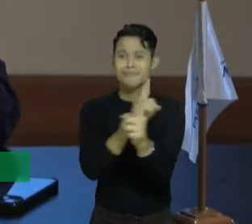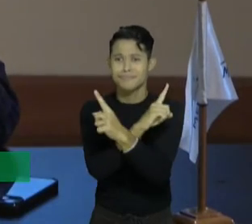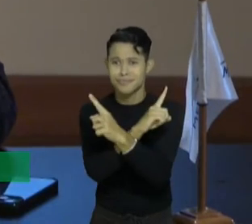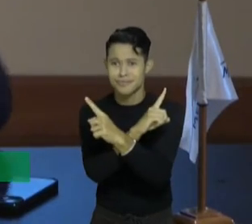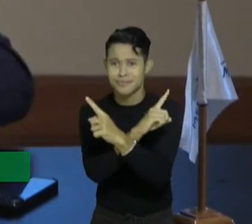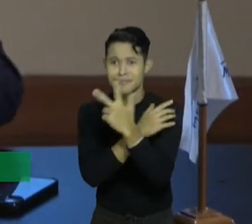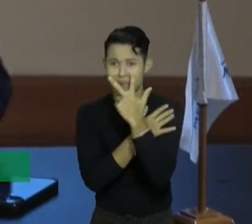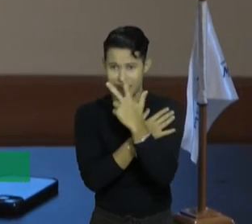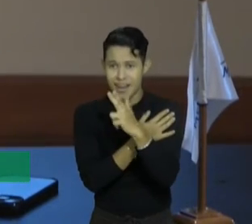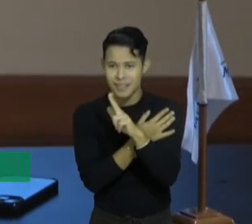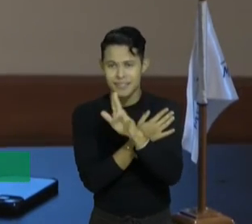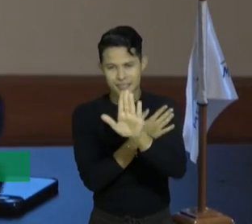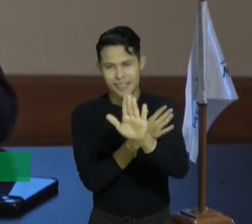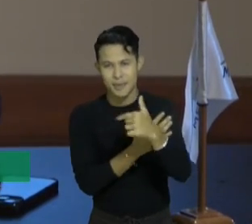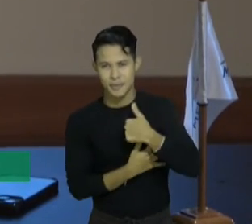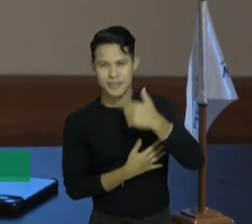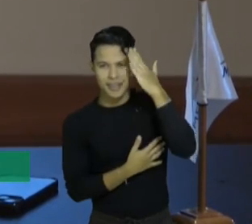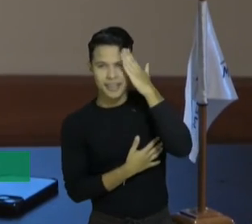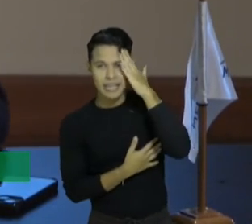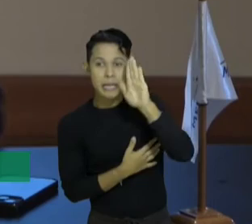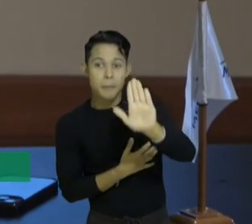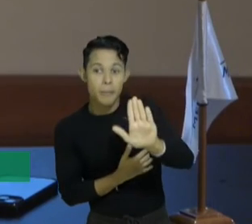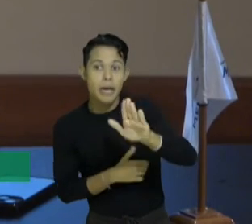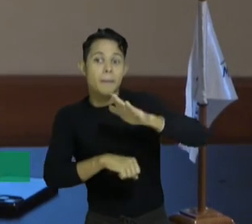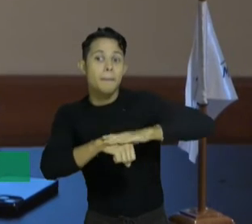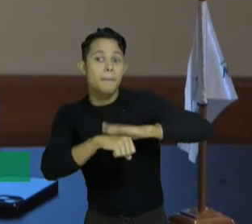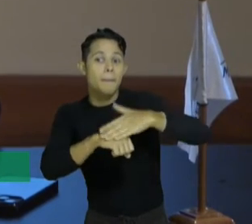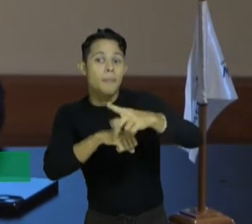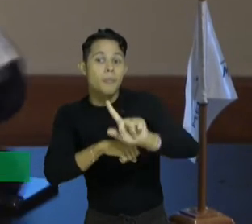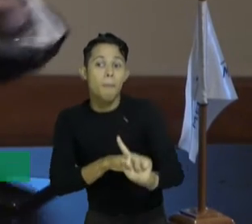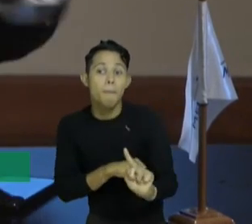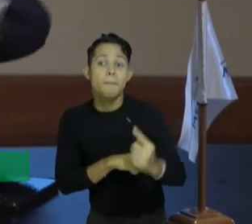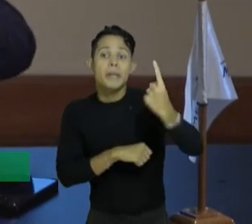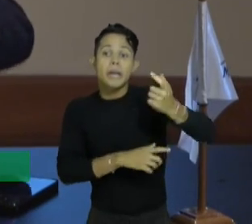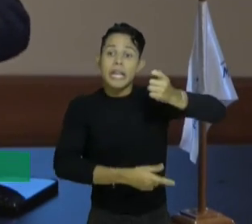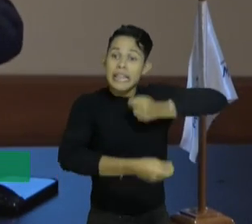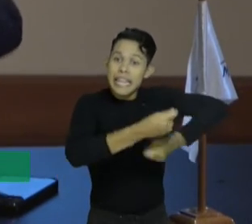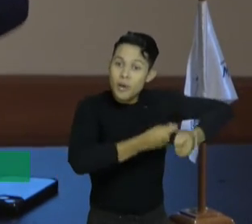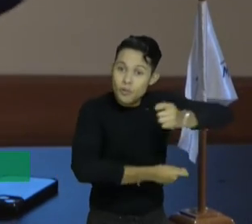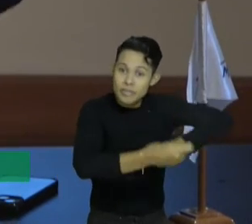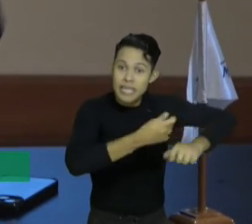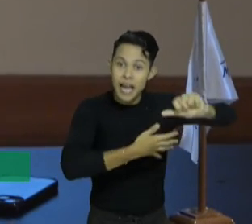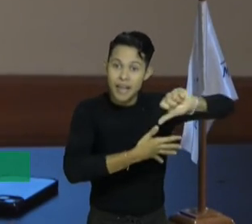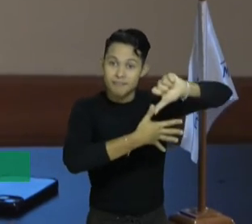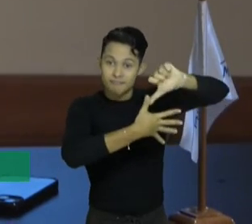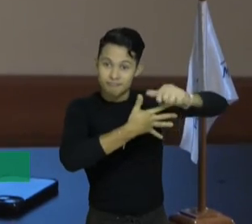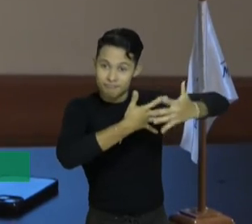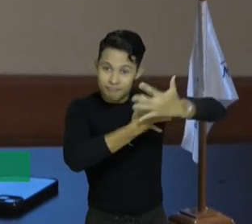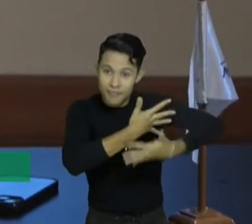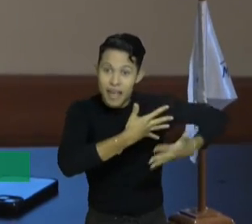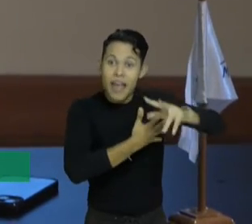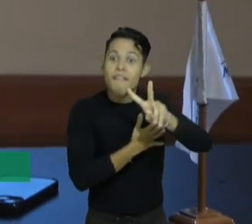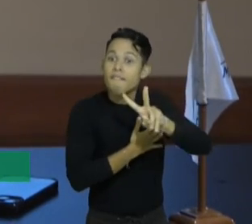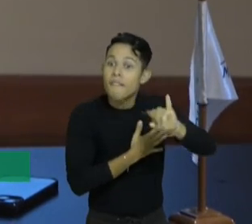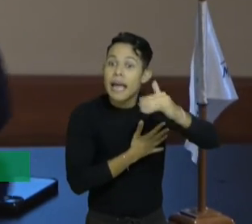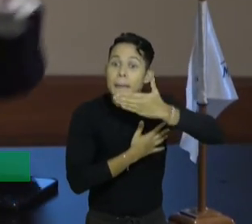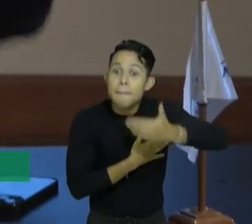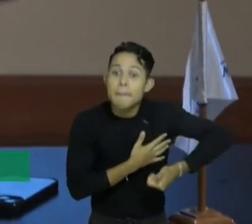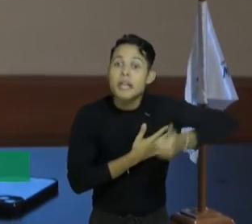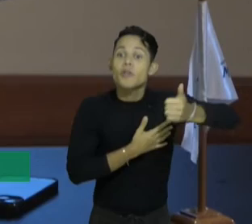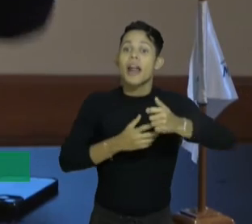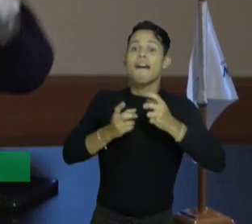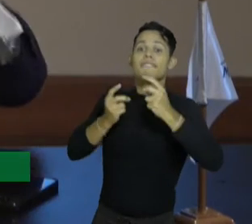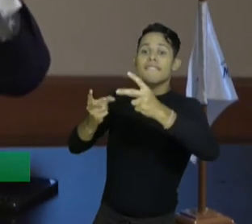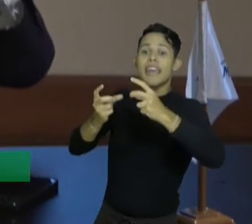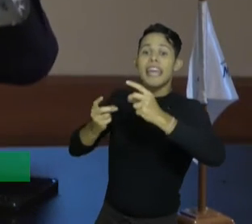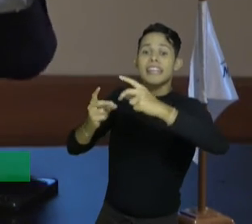mais você primeiro negociar na América do Sul mas isso vai aumentar o comércio internacional tá porque